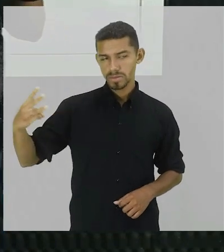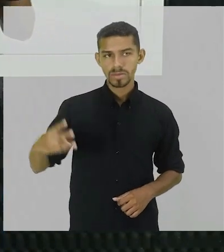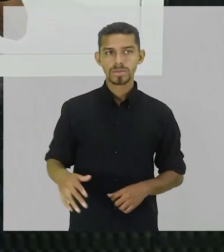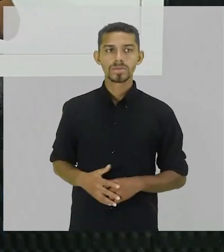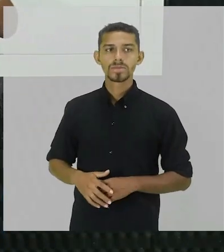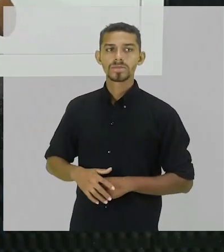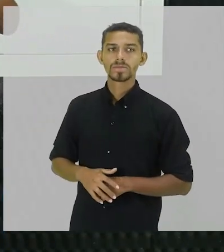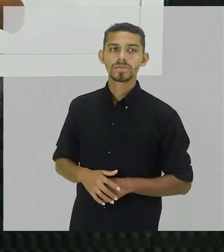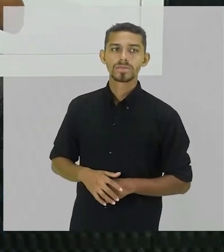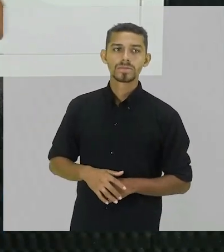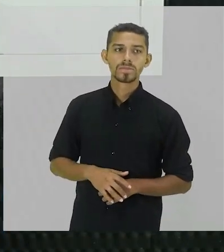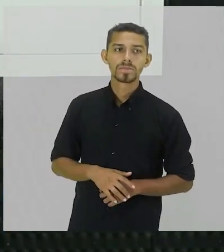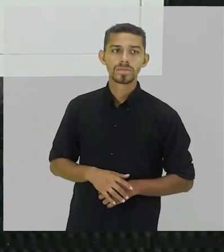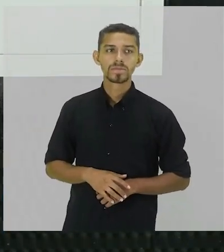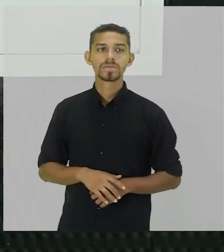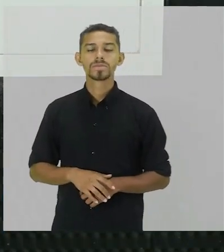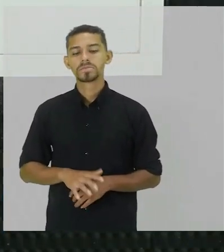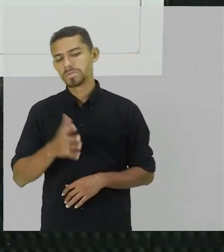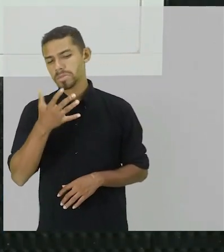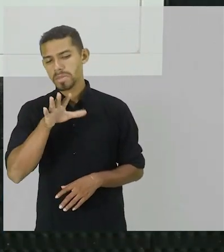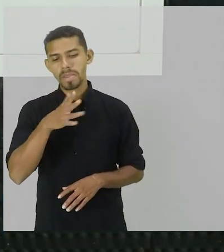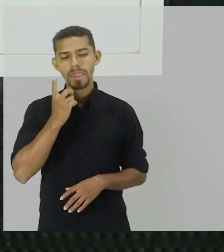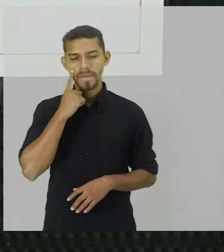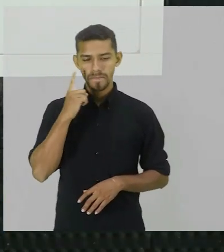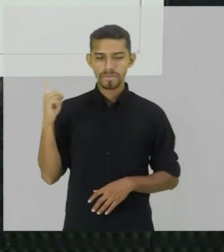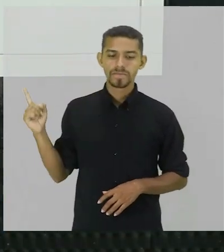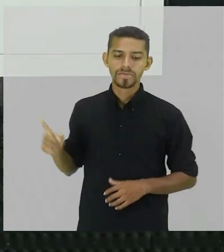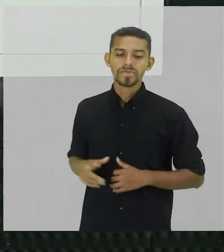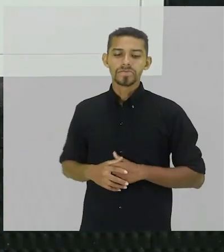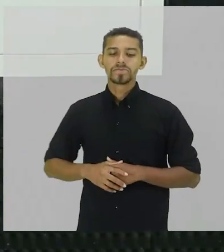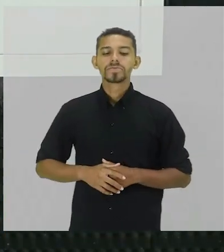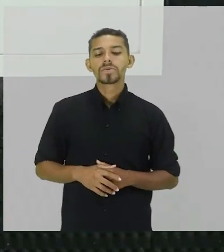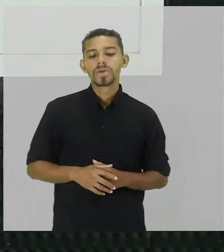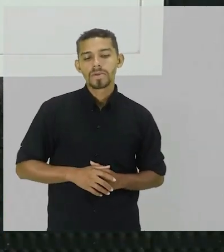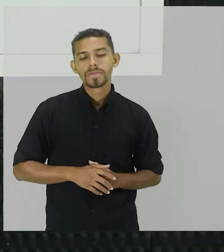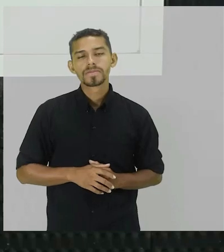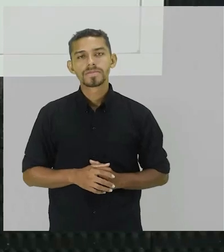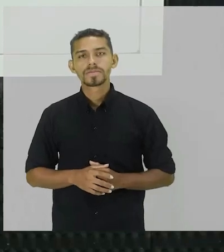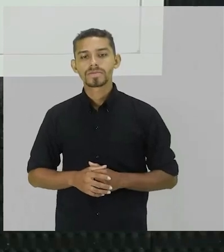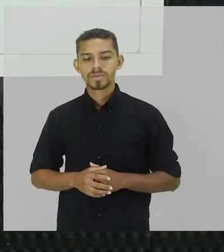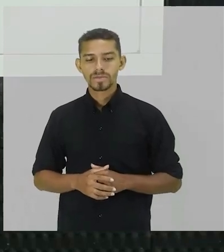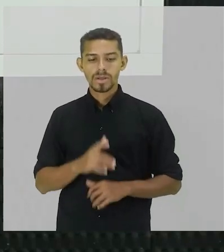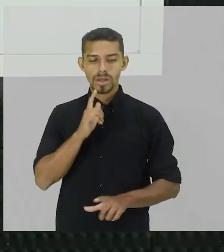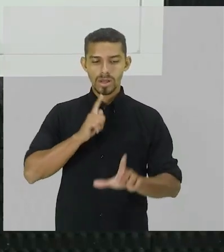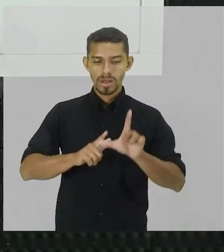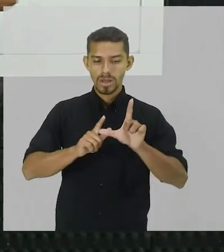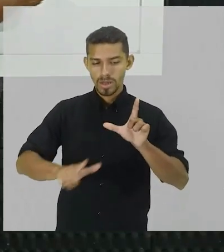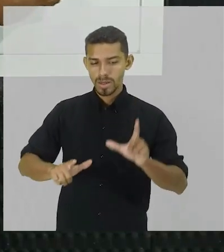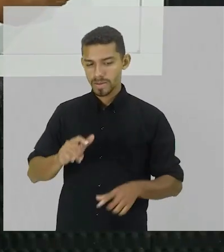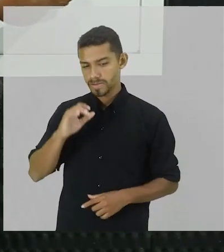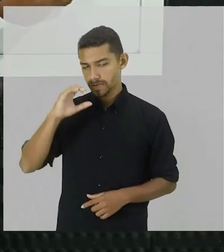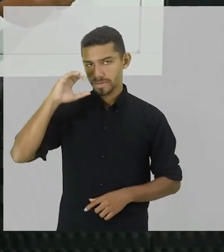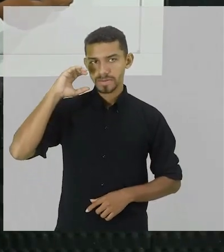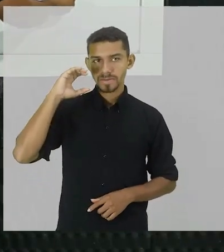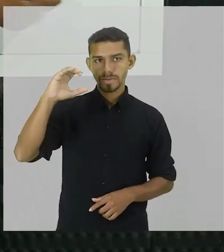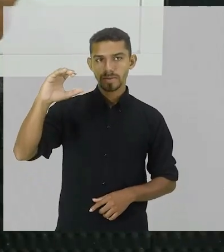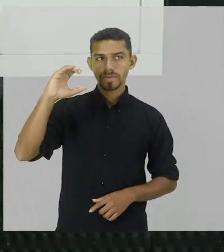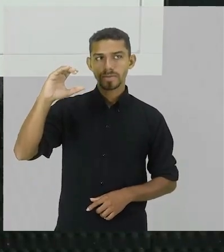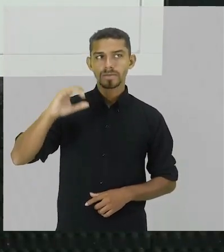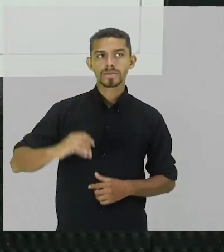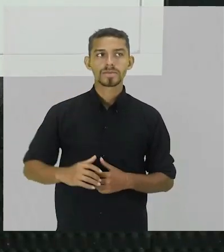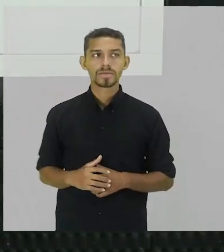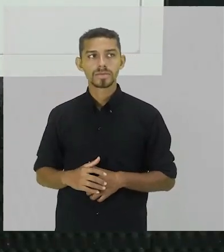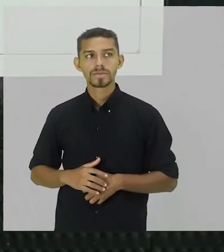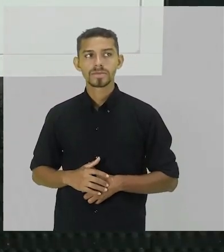334.933,3 aproximadamente esse valor, tá? 0,33. Então a resposta correta aí, turminha, é